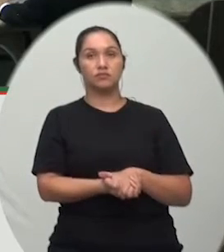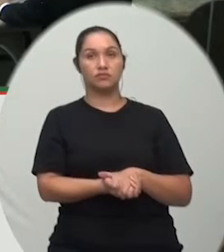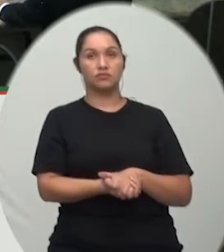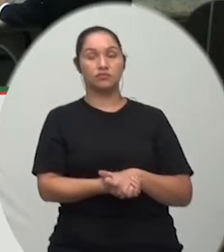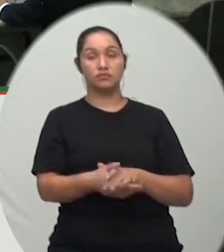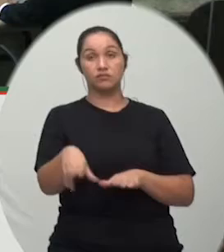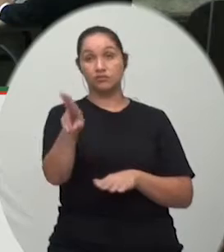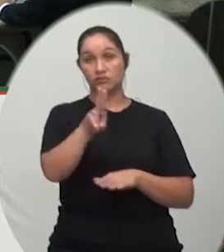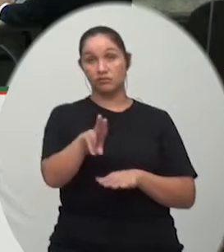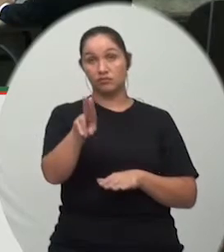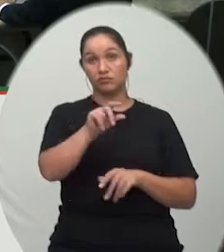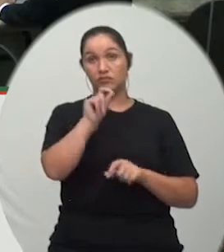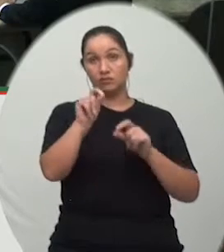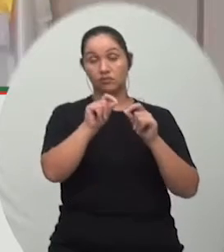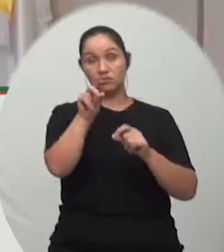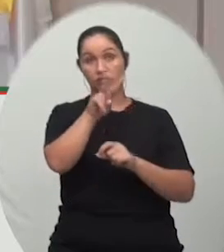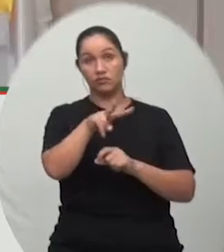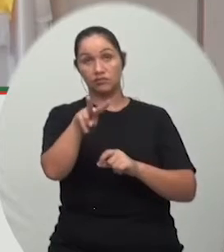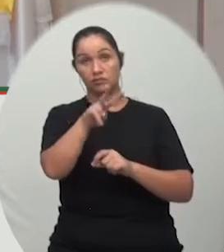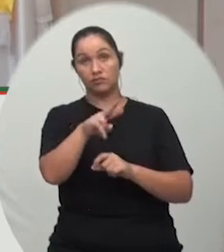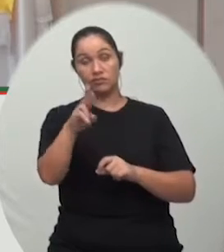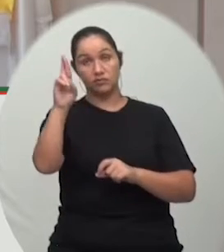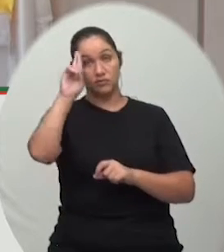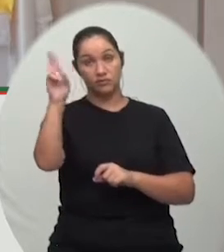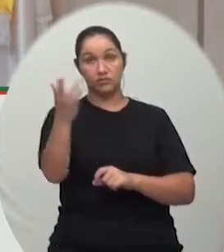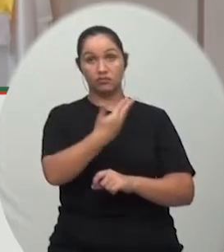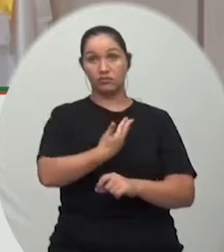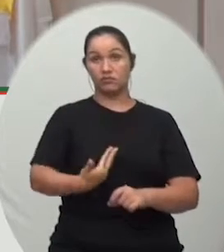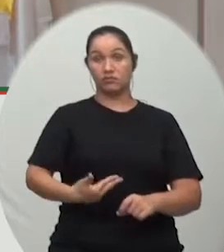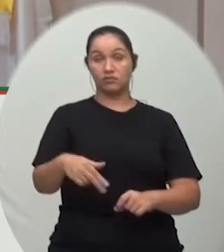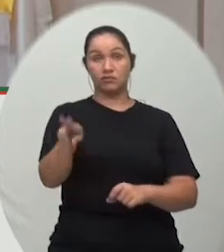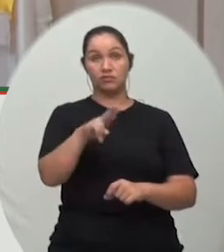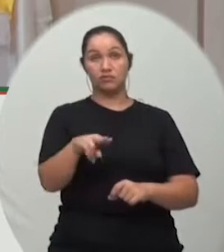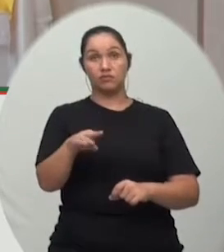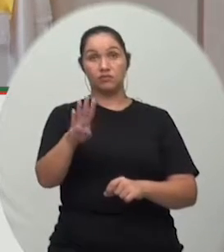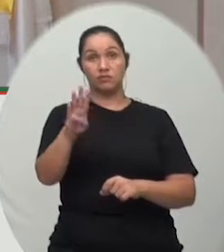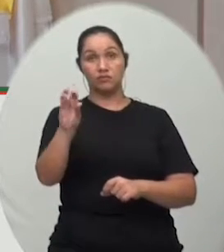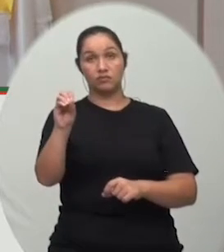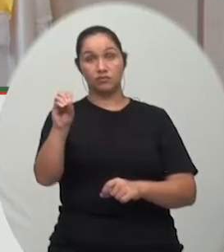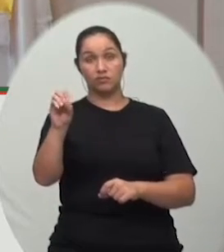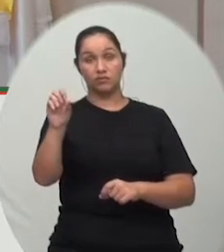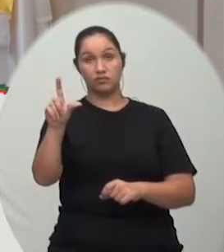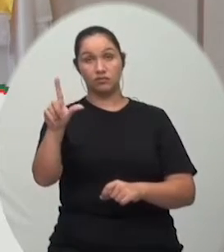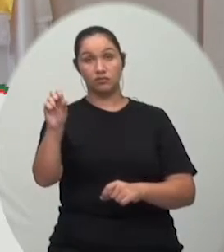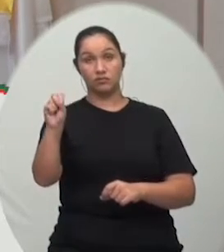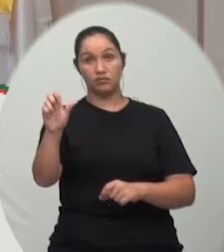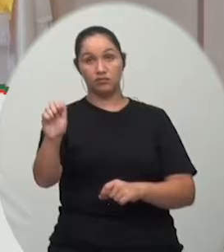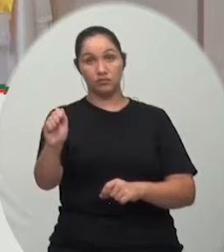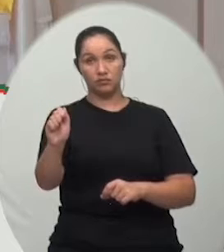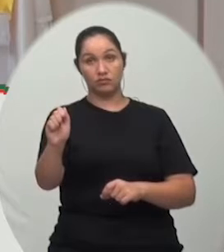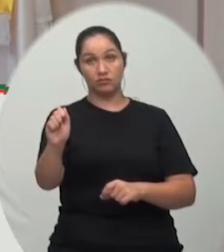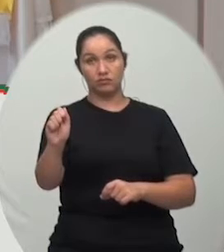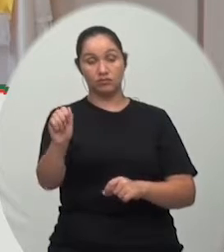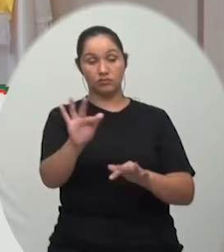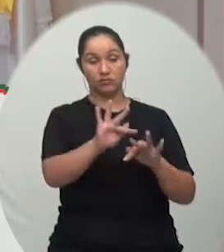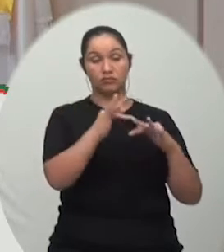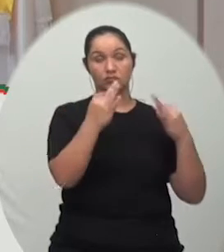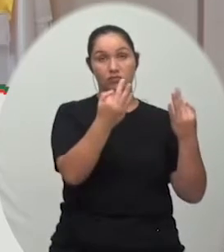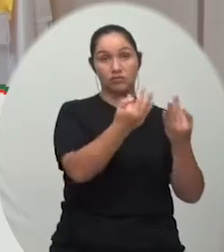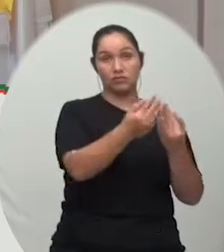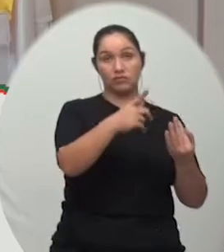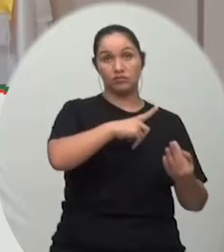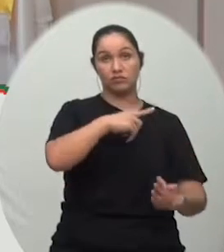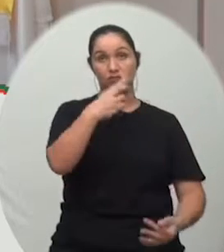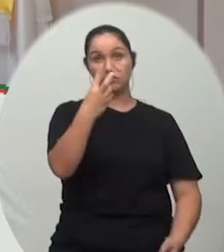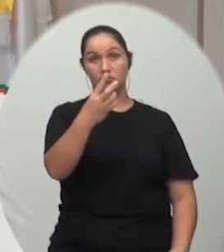Usando o termo que o vereador Lido do Governo usou, Bolsa Família, se nós temos 3.100 e poucas